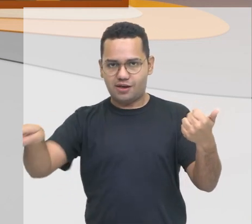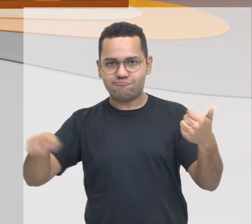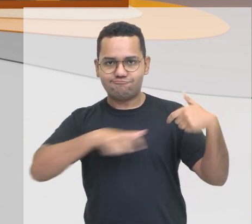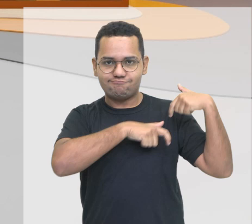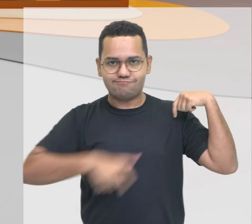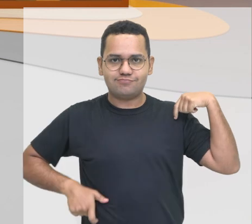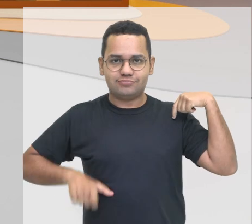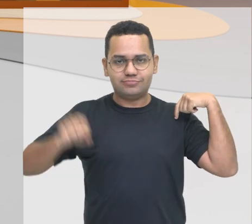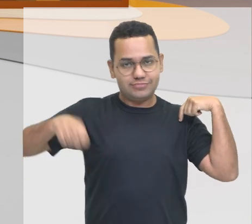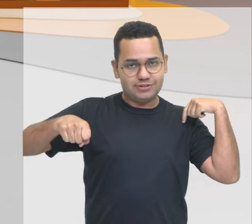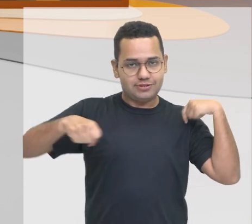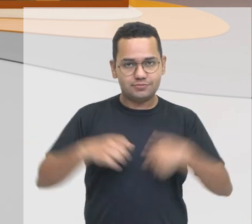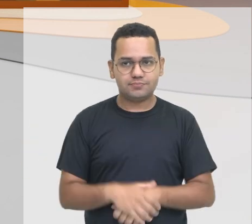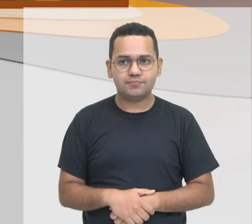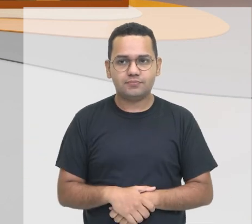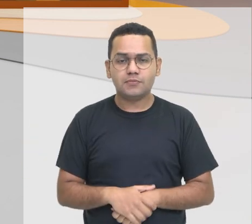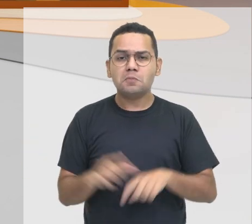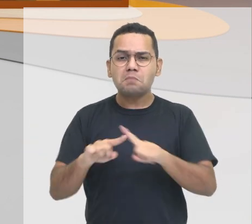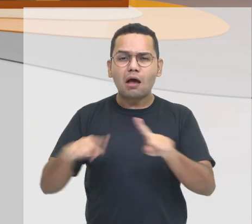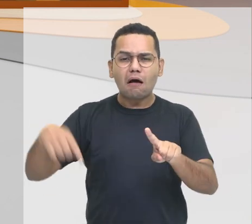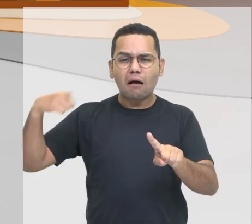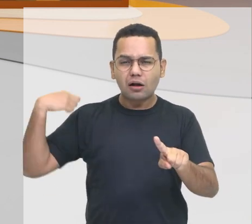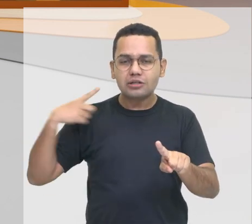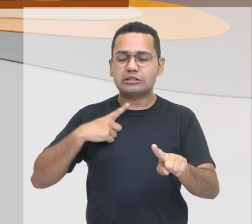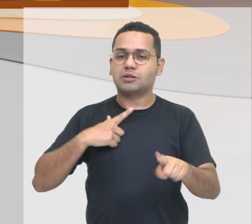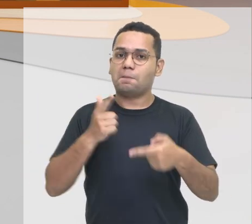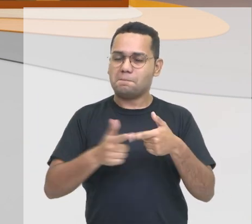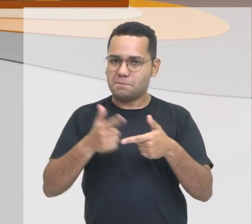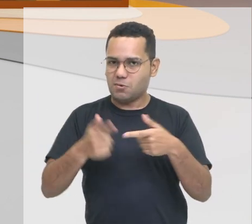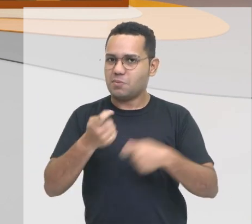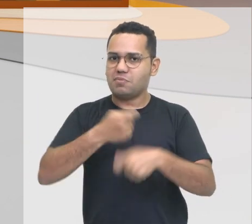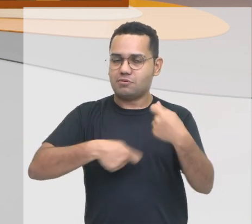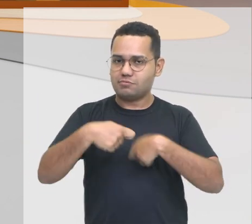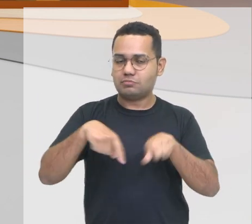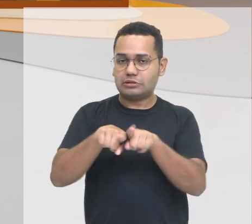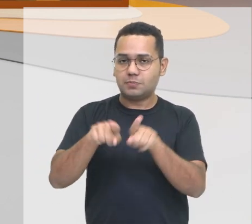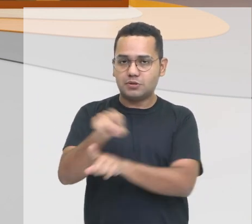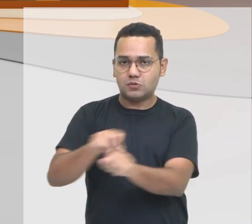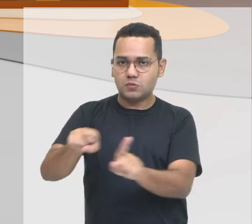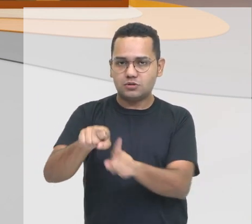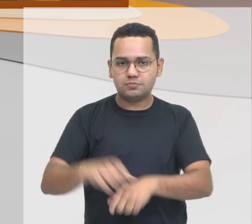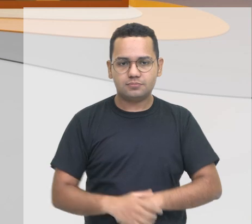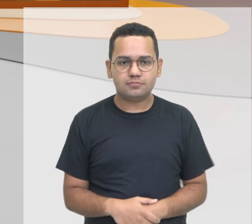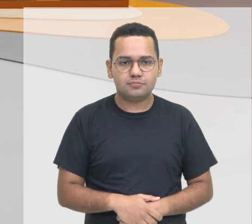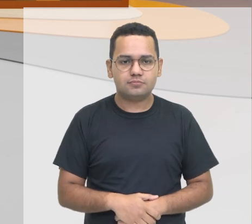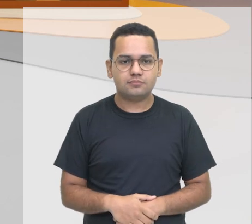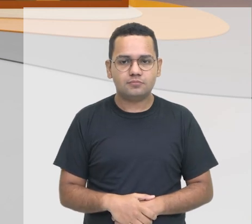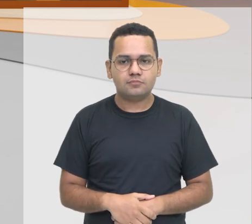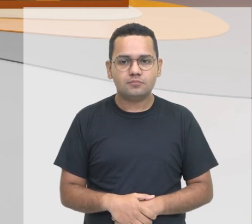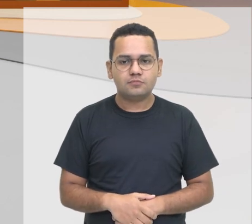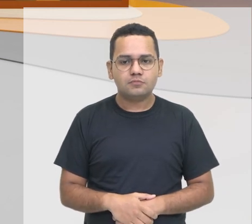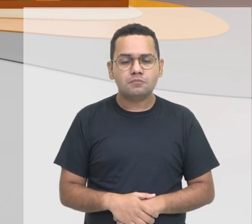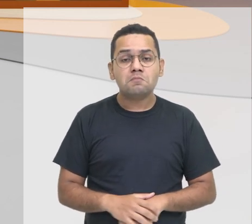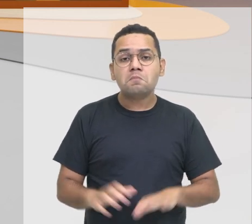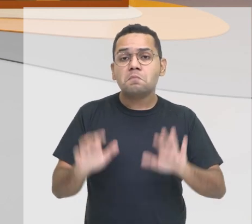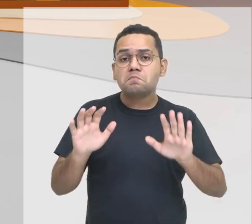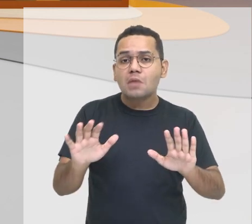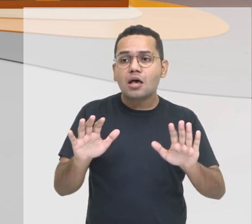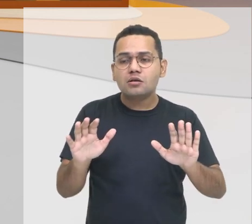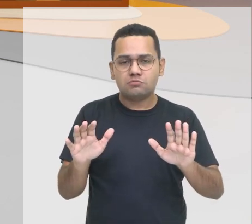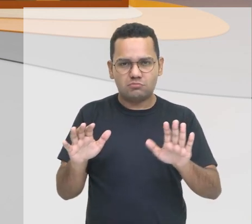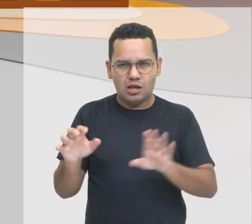um período de estabilização econômica e social, que era um anseio da sociedade